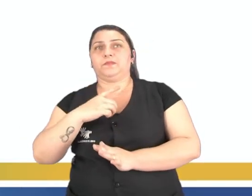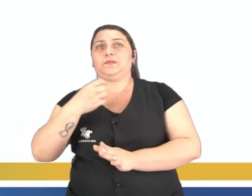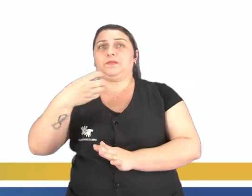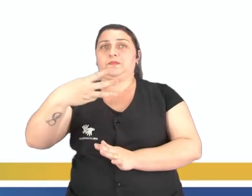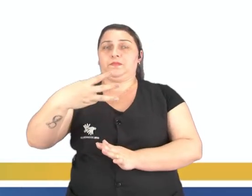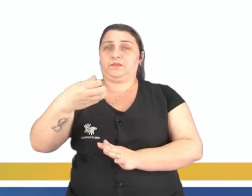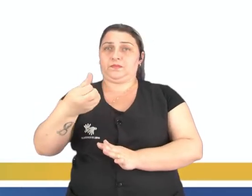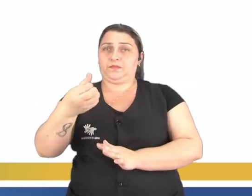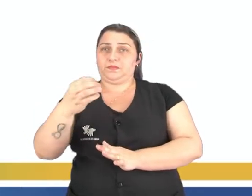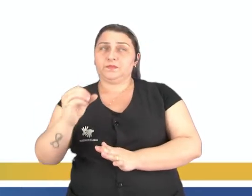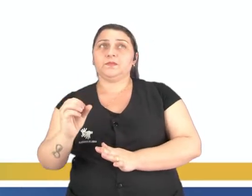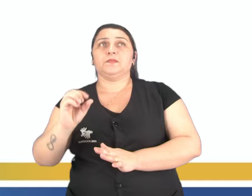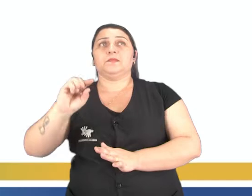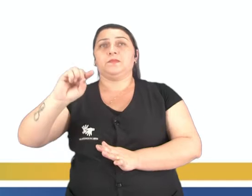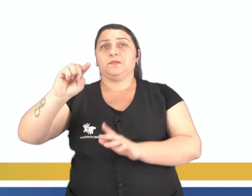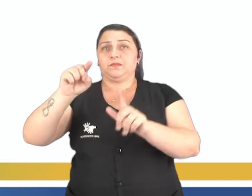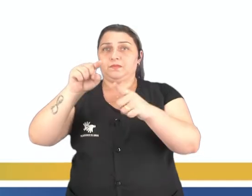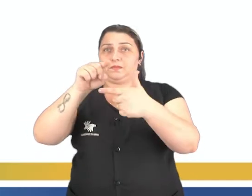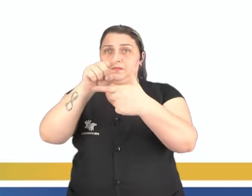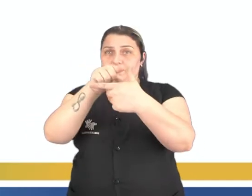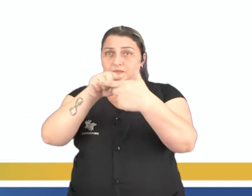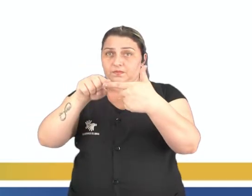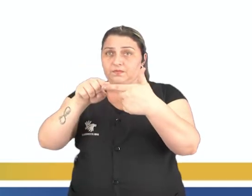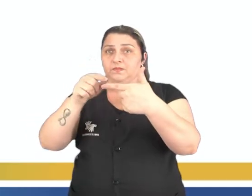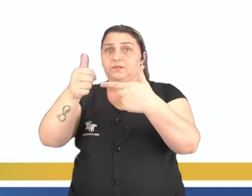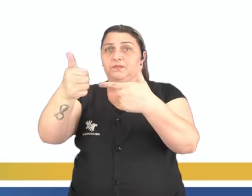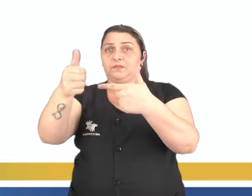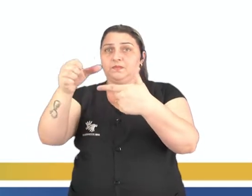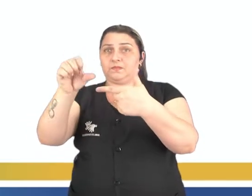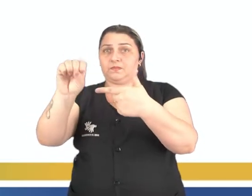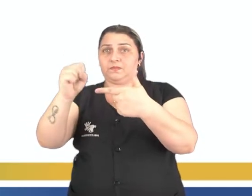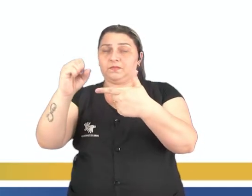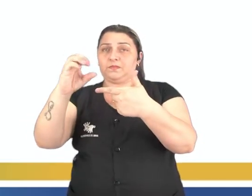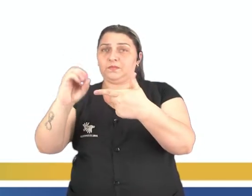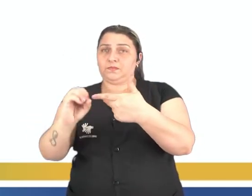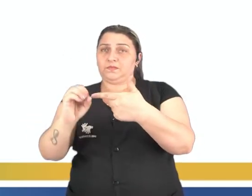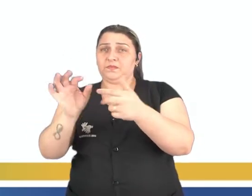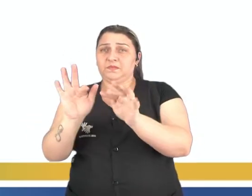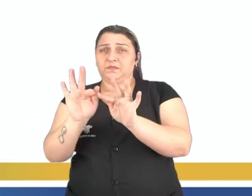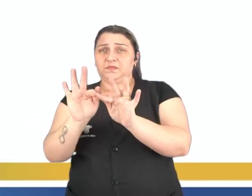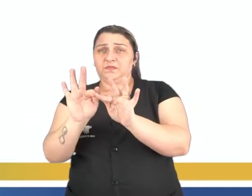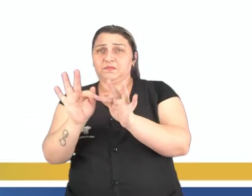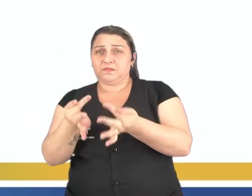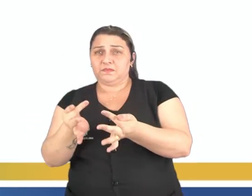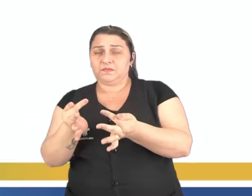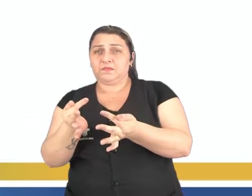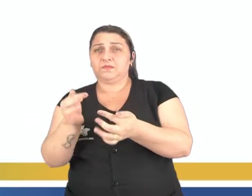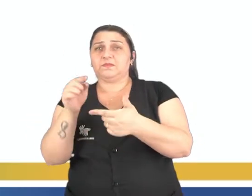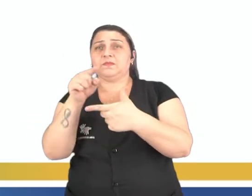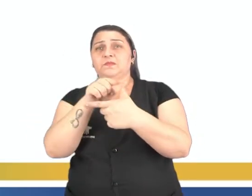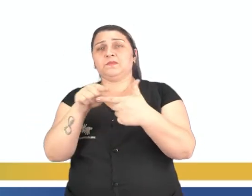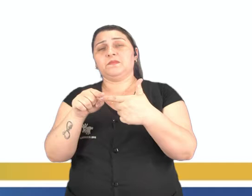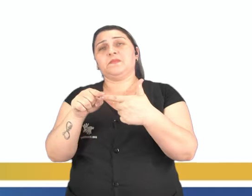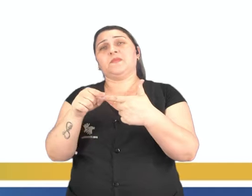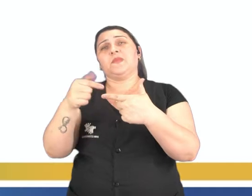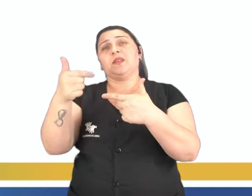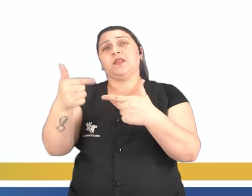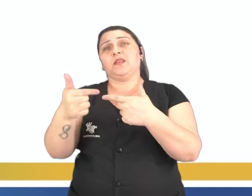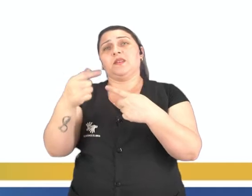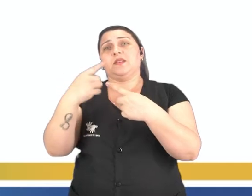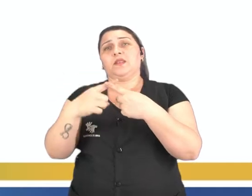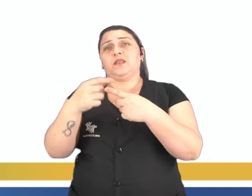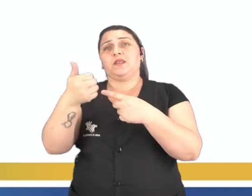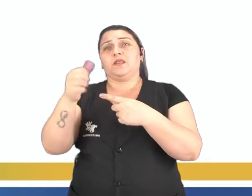360 dividido para 180. E é bem simples essa divisão, certo? Se eu multiplicar 2 vezes